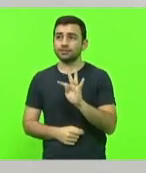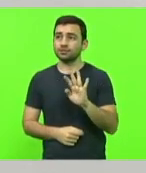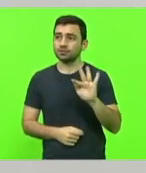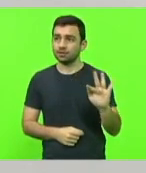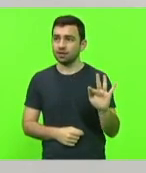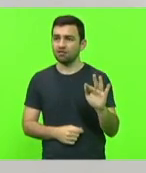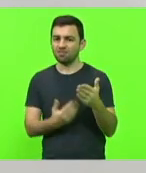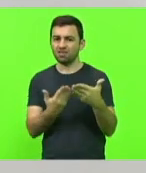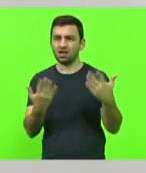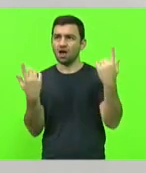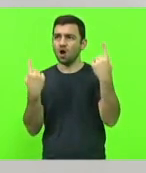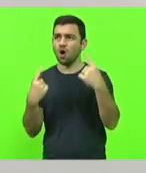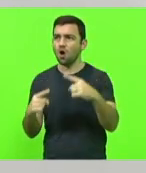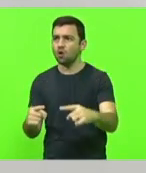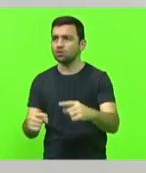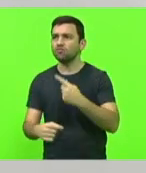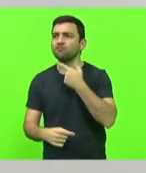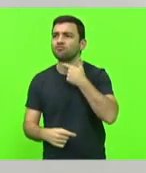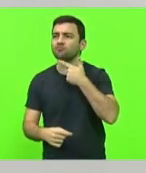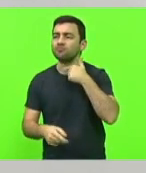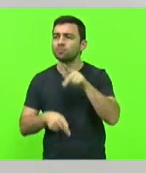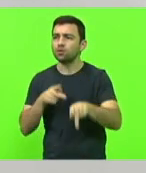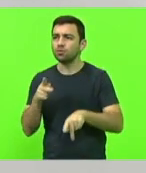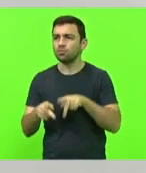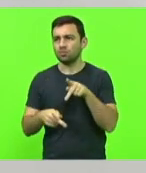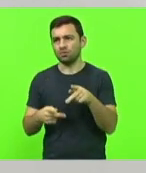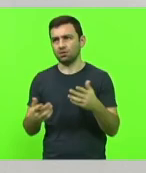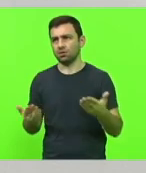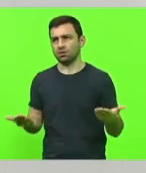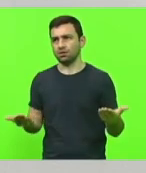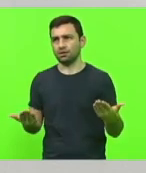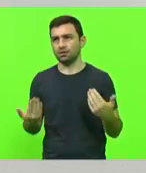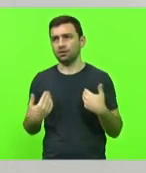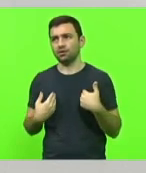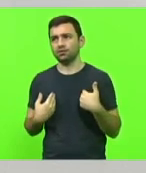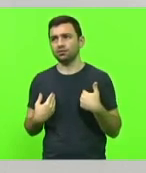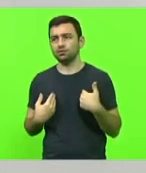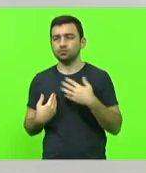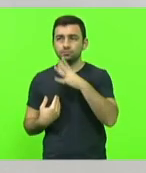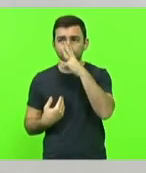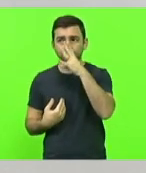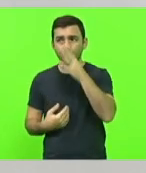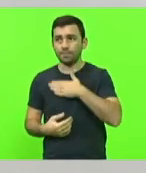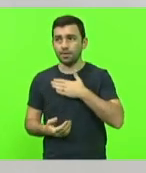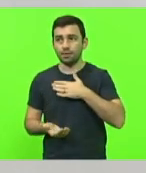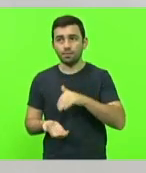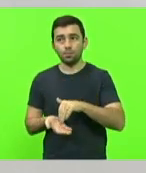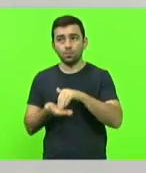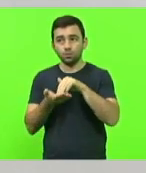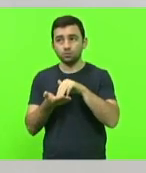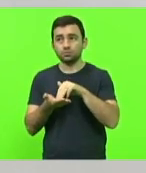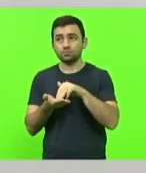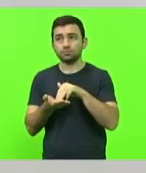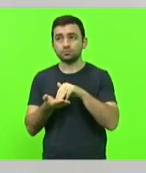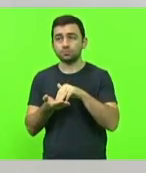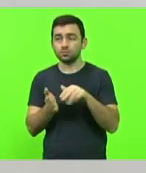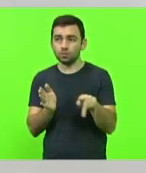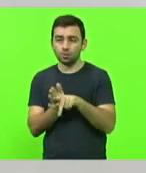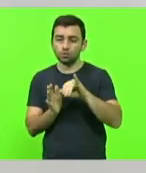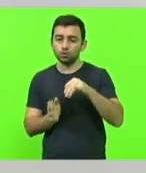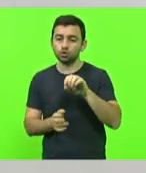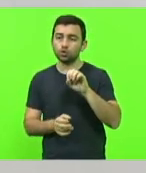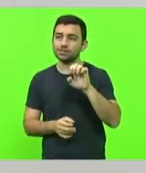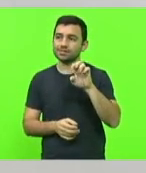vá contra a vontade popular. E eu me equivoquei aqui apenas na moção que eu recebi, não foi de José Boatê, mas foi de